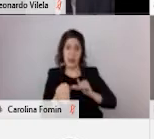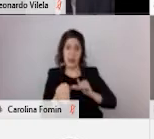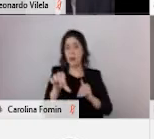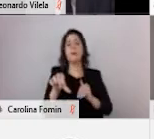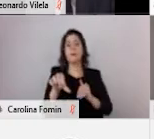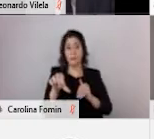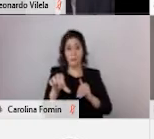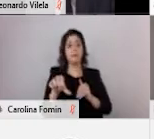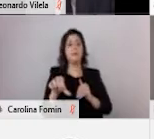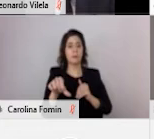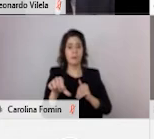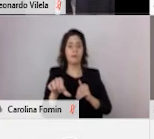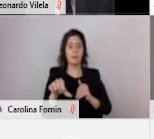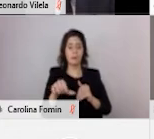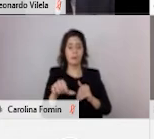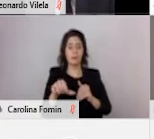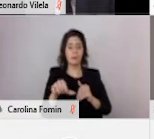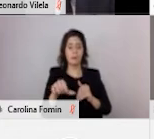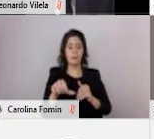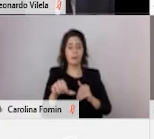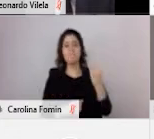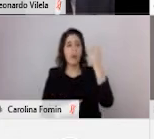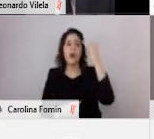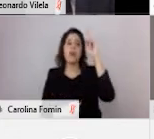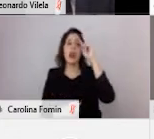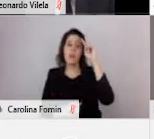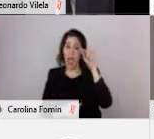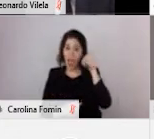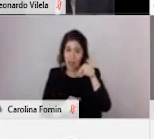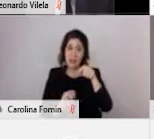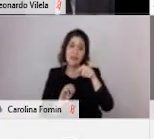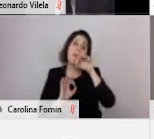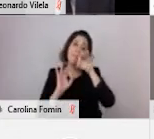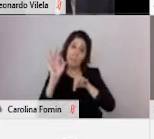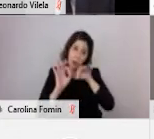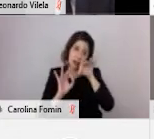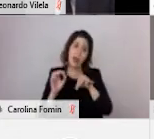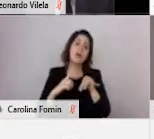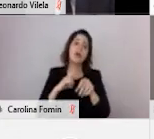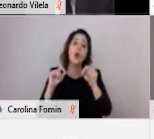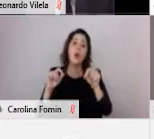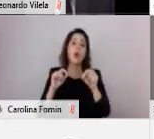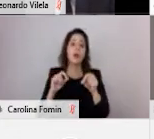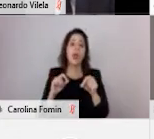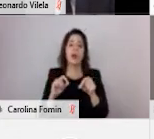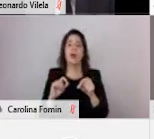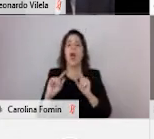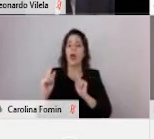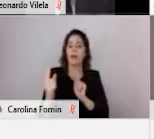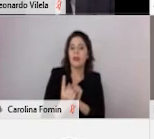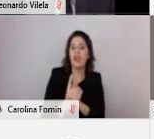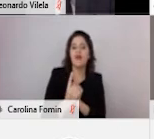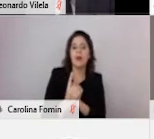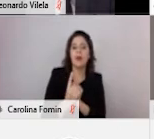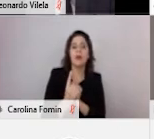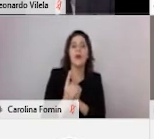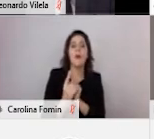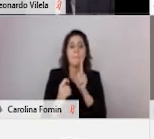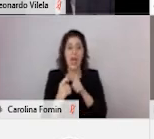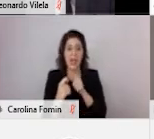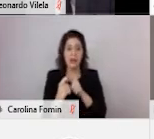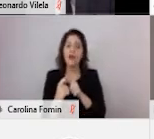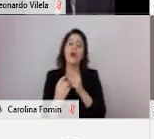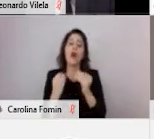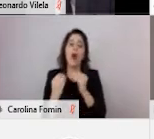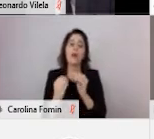e importante lembrar que esse é um projeto que usa a plataforma de telemedicina, por isso que ele consegue ser tão ágil